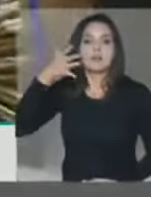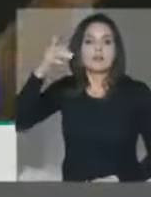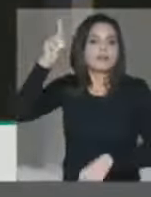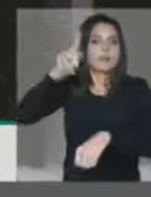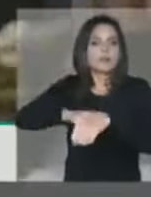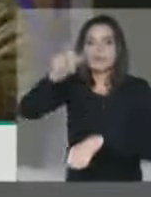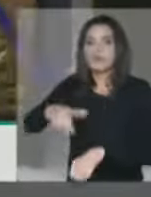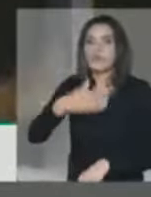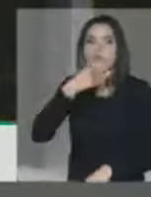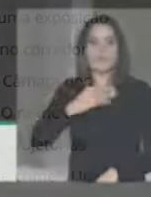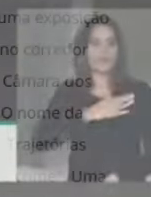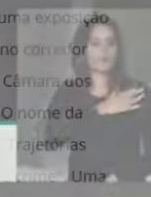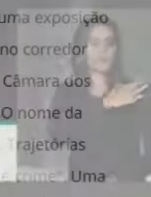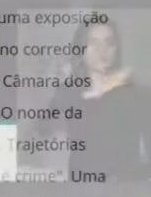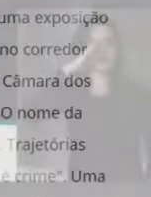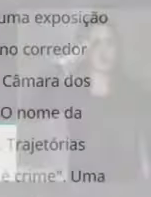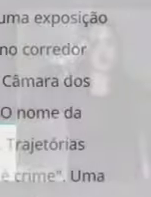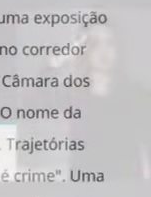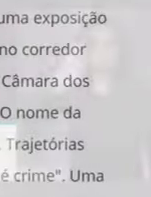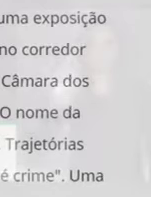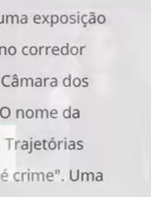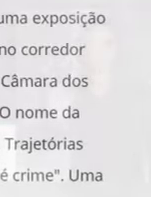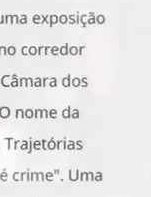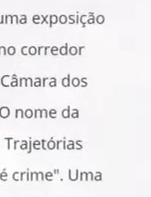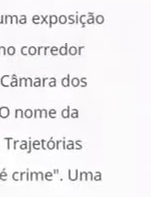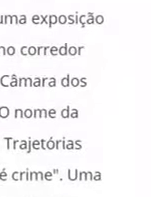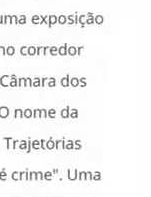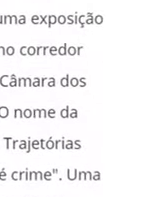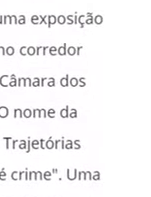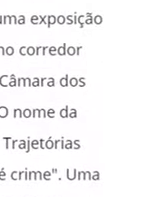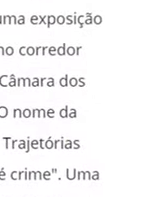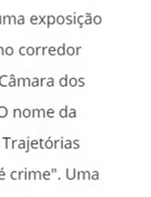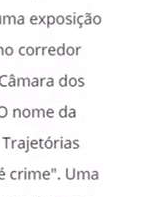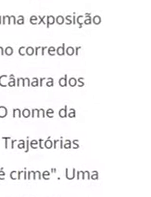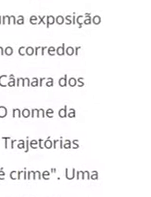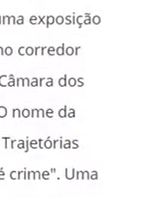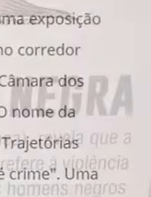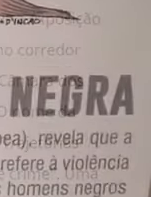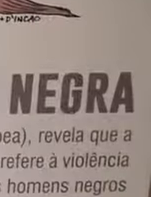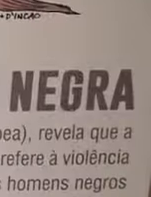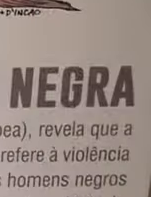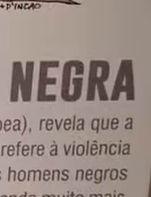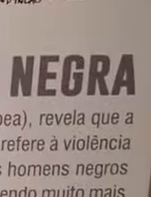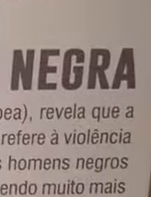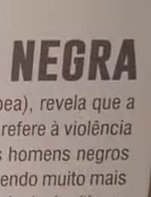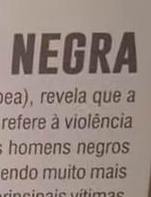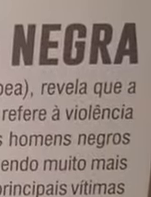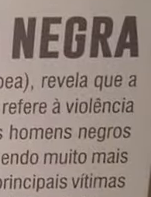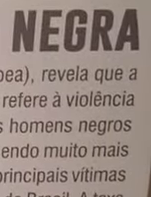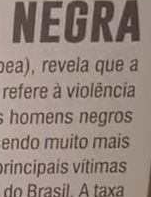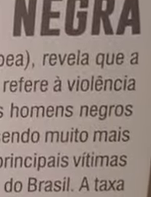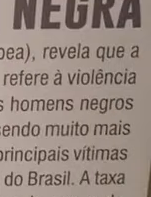O coronel Tadeu foi lá e quebrou a